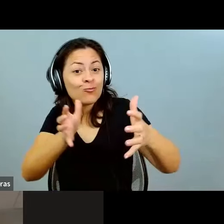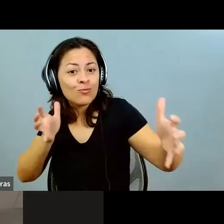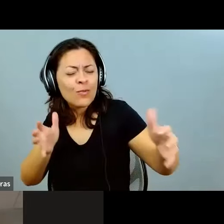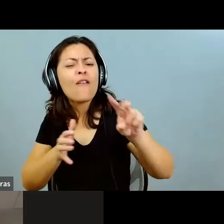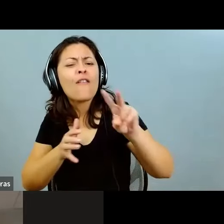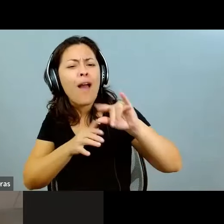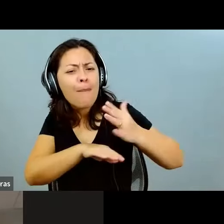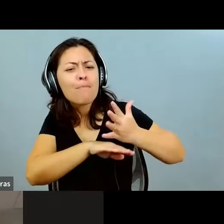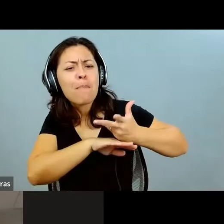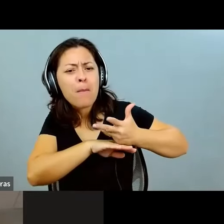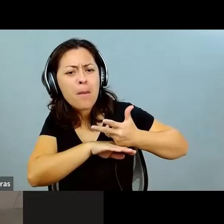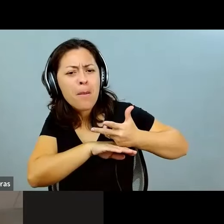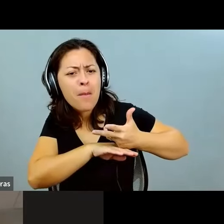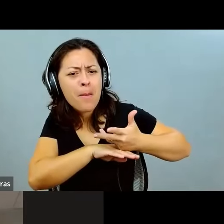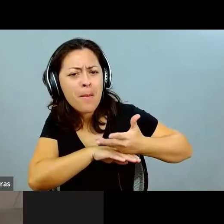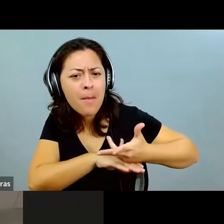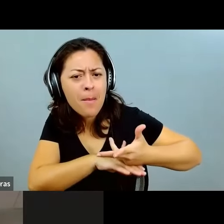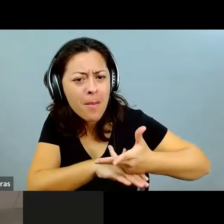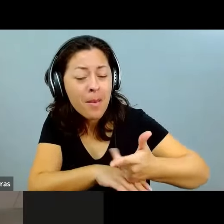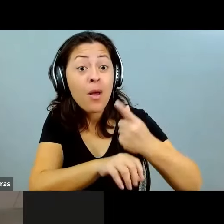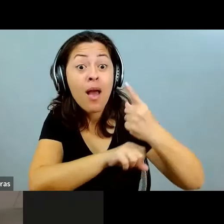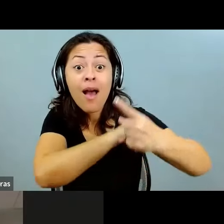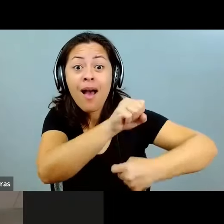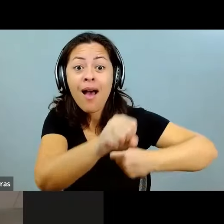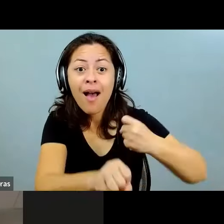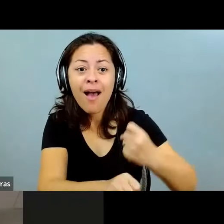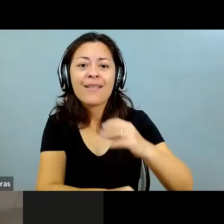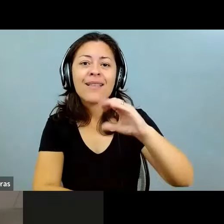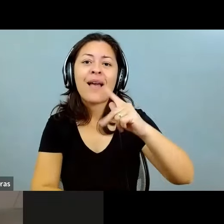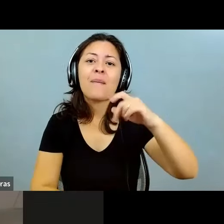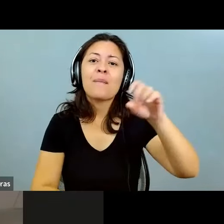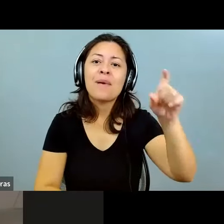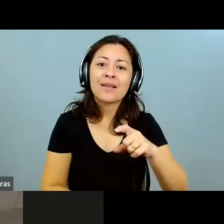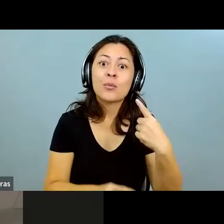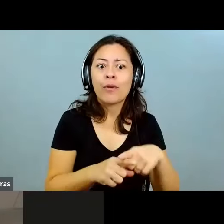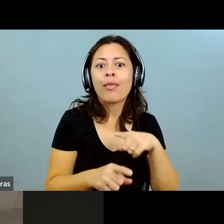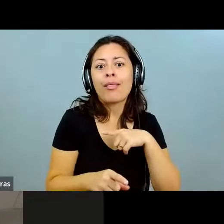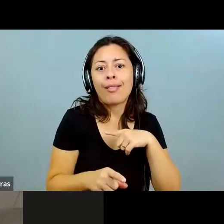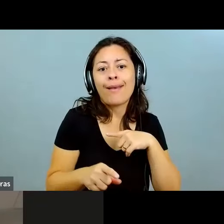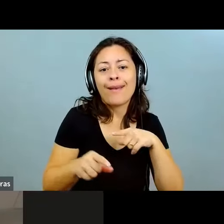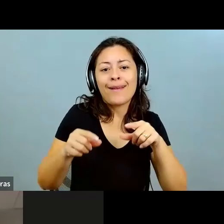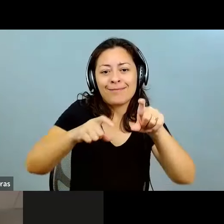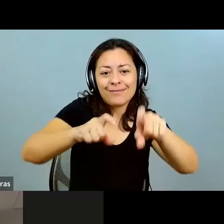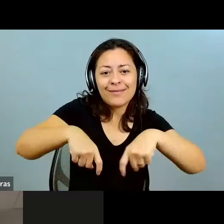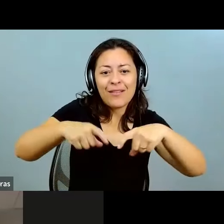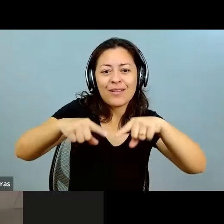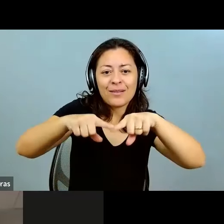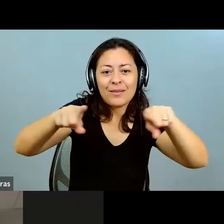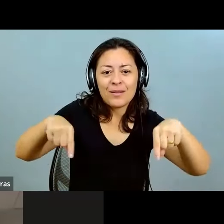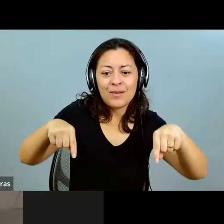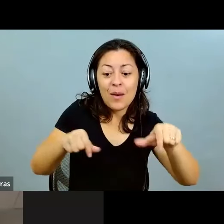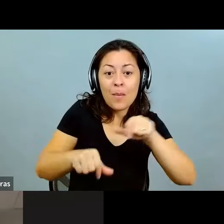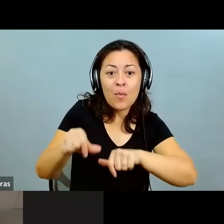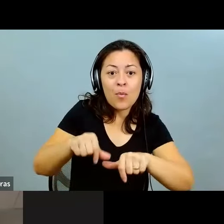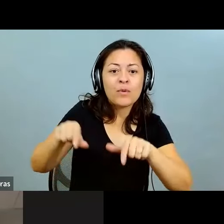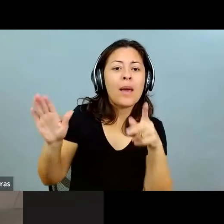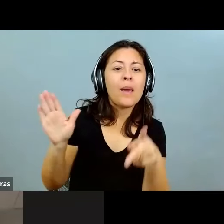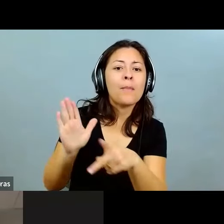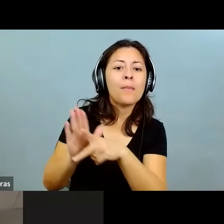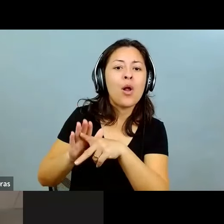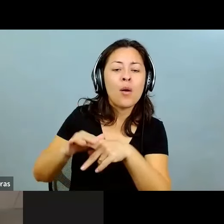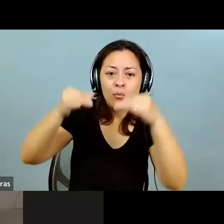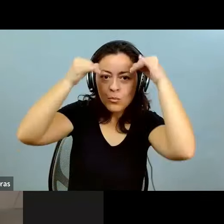de capex ao longo do ano né até porque tem um pedaço a fazenda que é conversão de pasto né então a gente vai ter uma aceleração nisso e e com